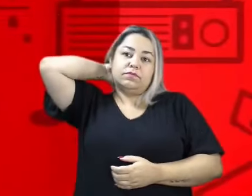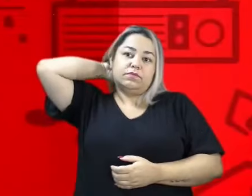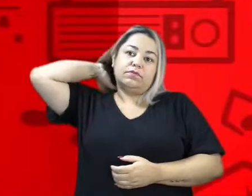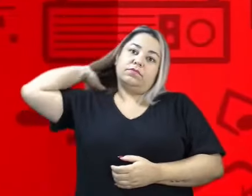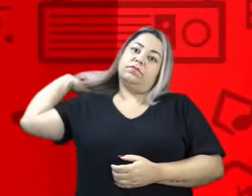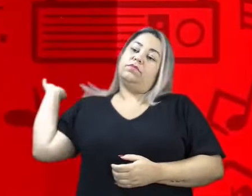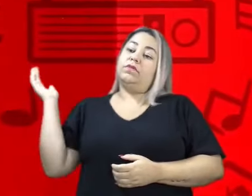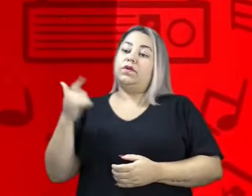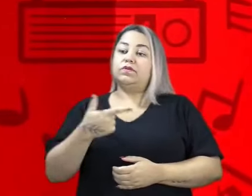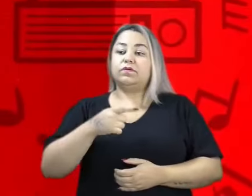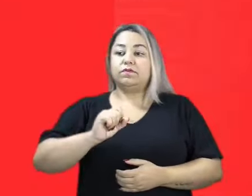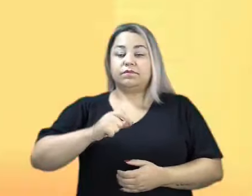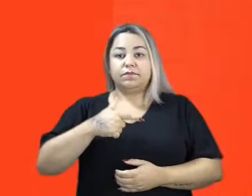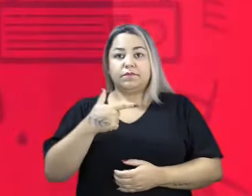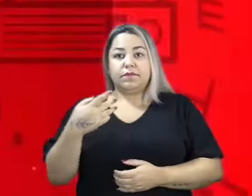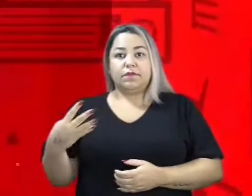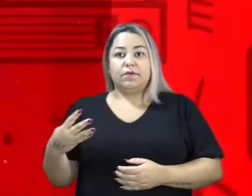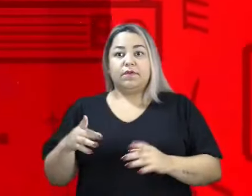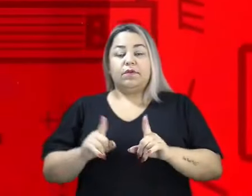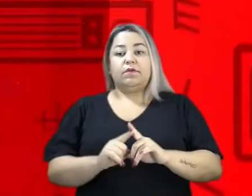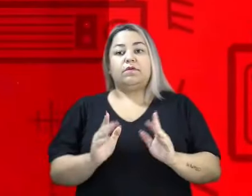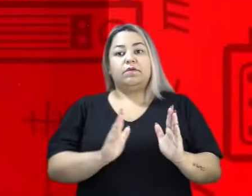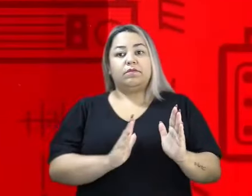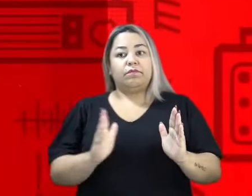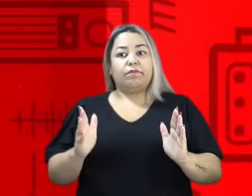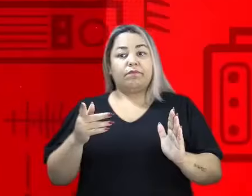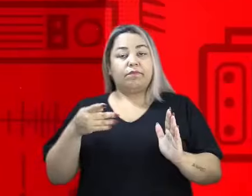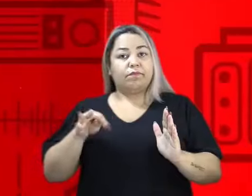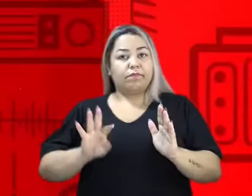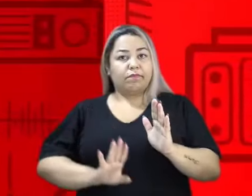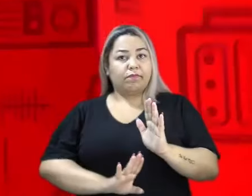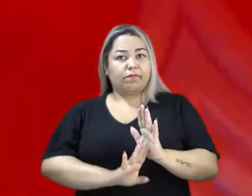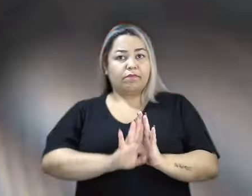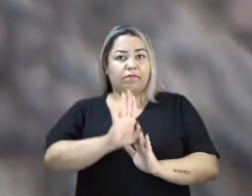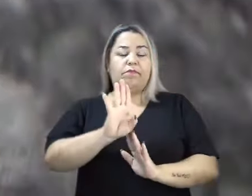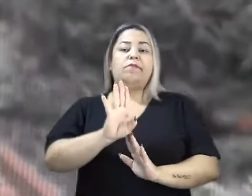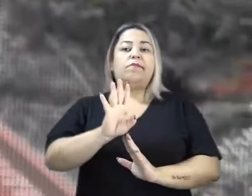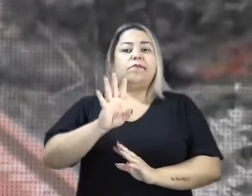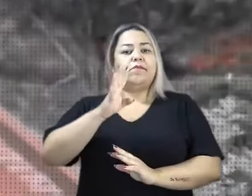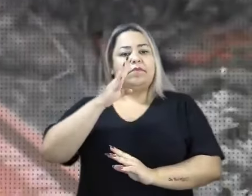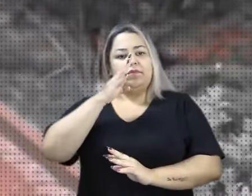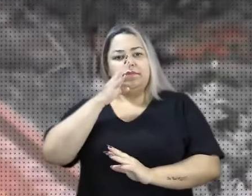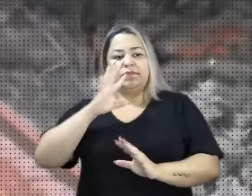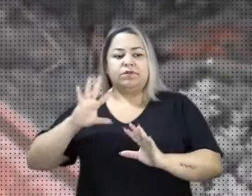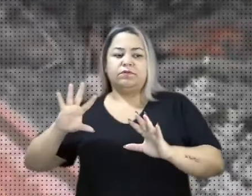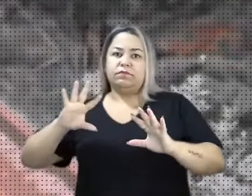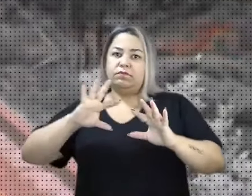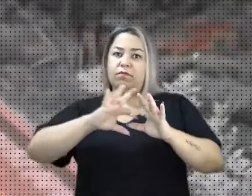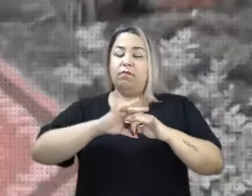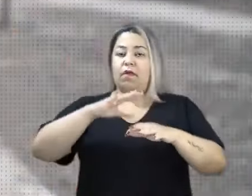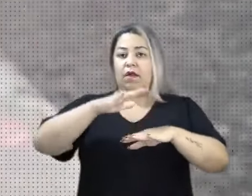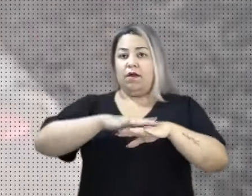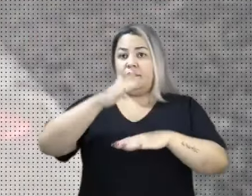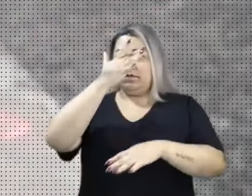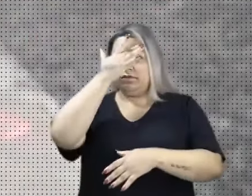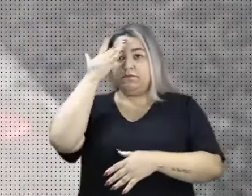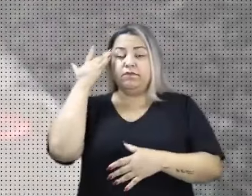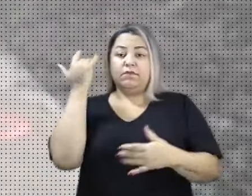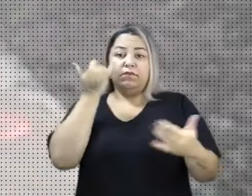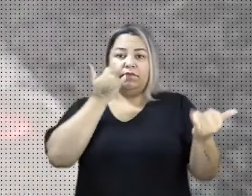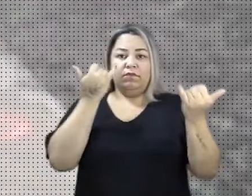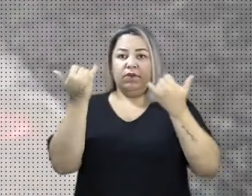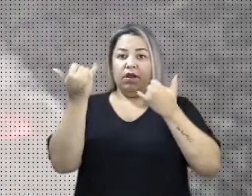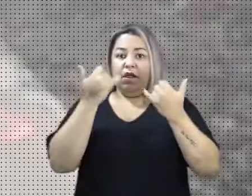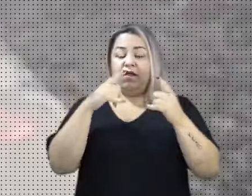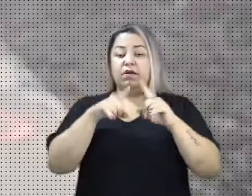Em 2024, a Rádio PT conquistou um crescimento impressionante, conectando mais e mais pessoas com informação